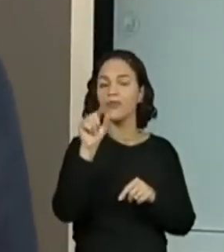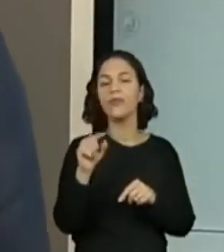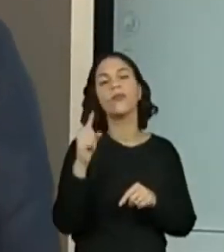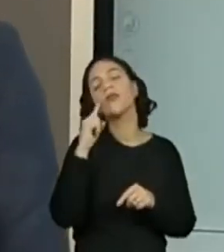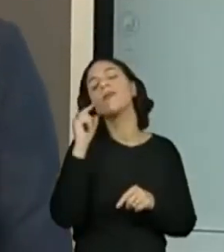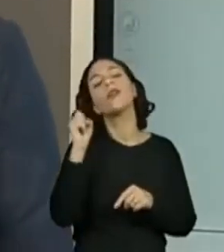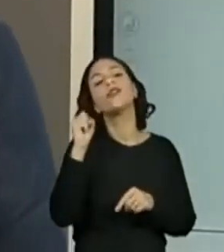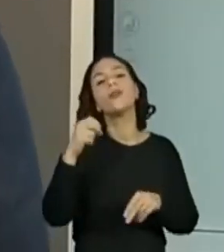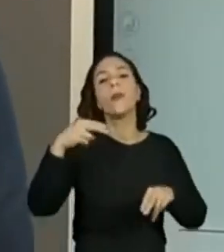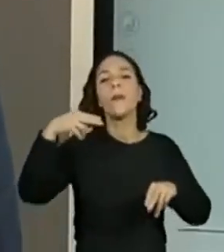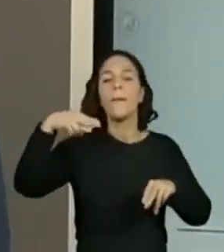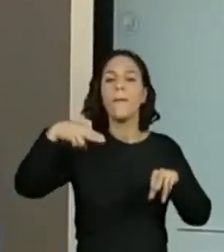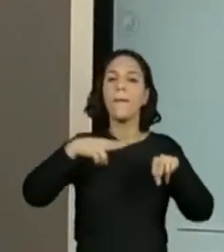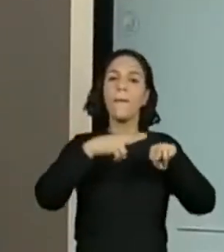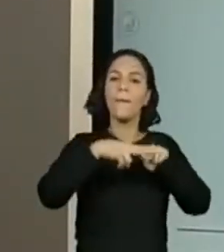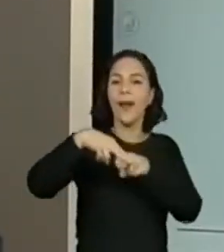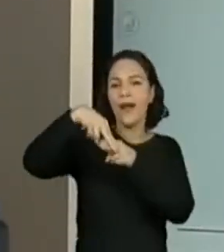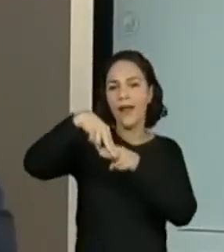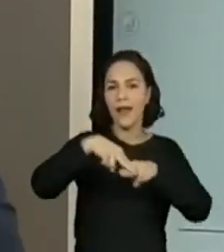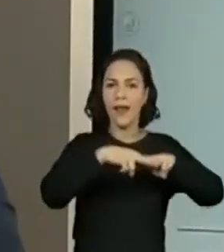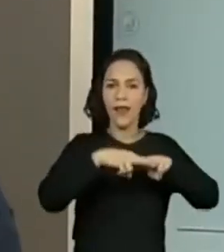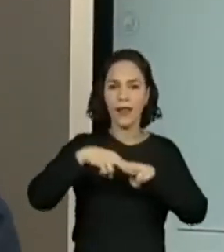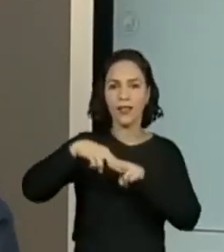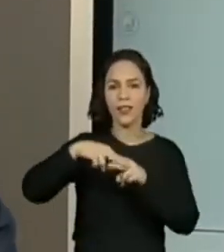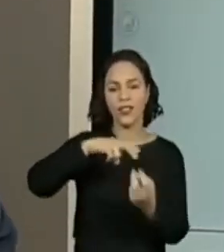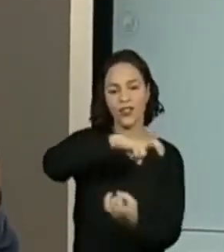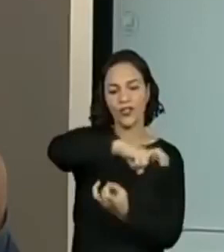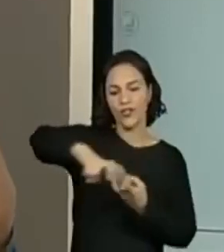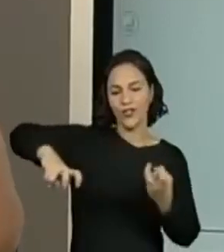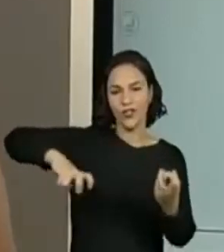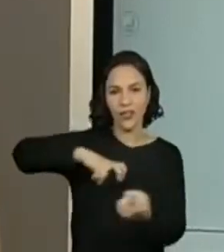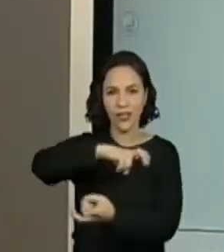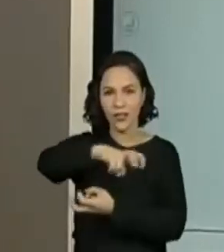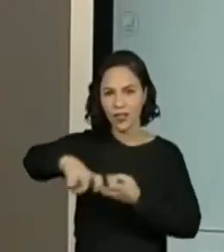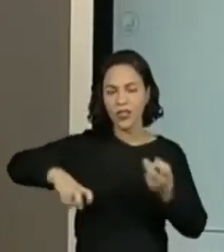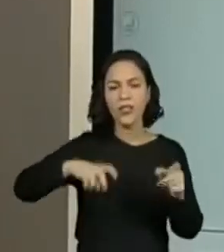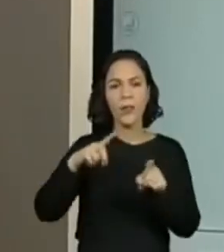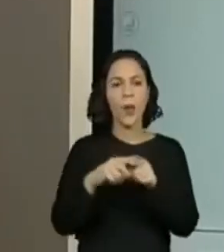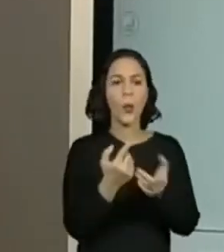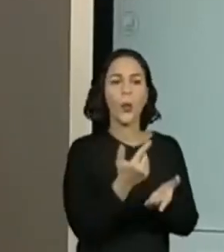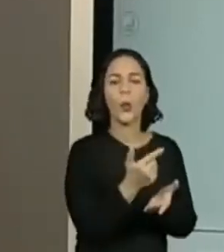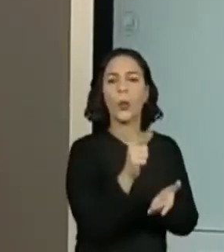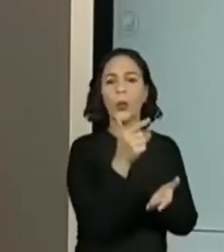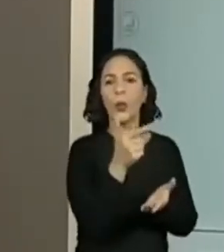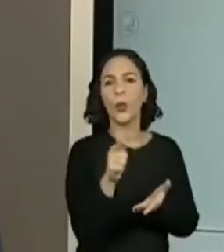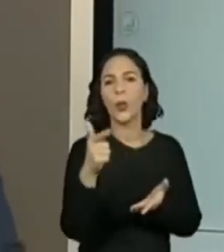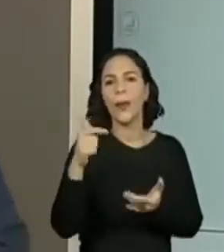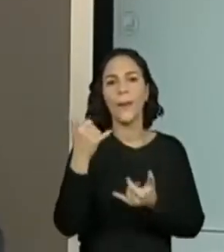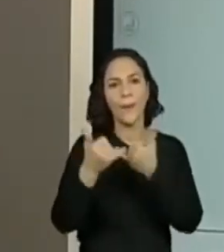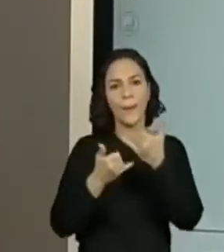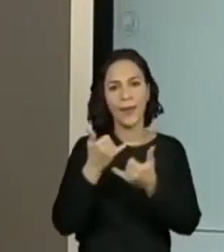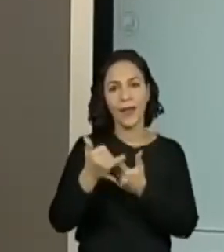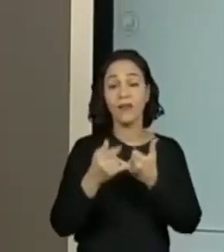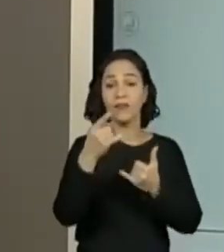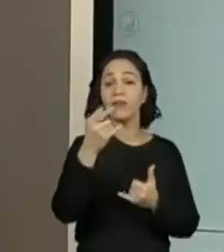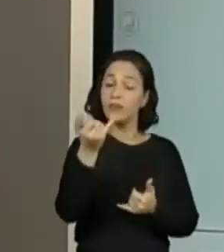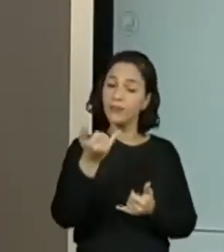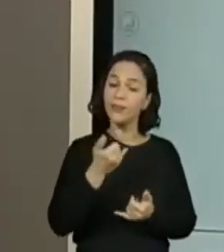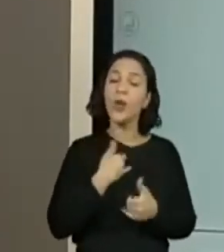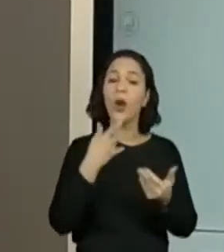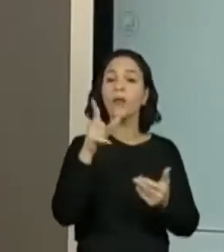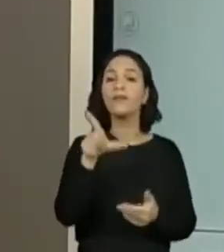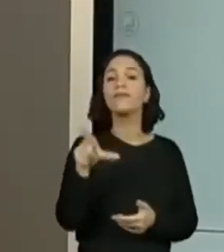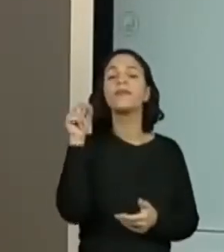balanço, o escorregador, o gira-gira e outros tantos brinquedos para falar para a gente qual é o seu brinquedo